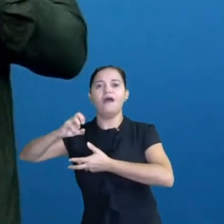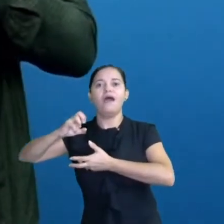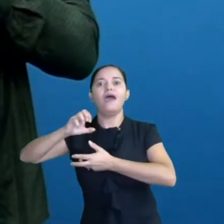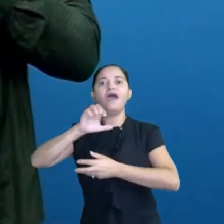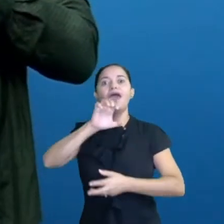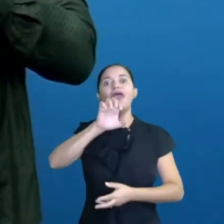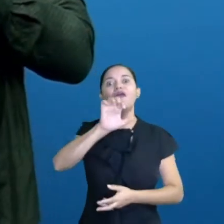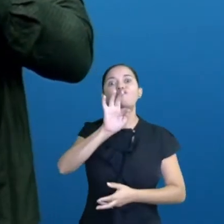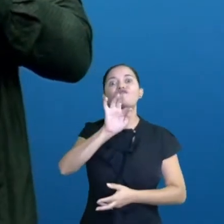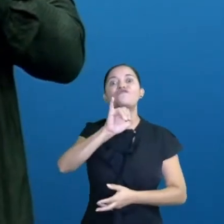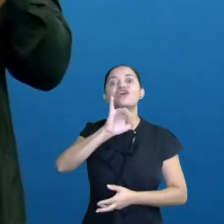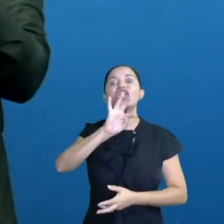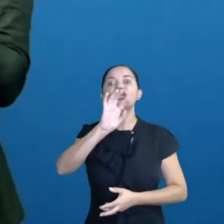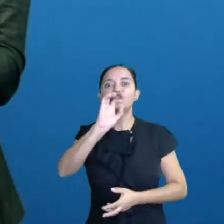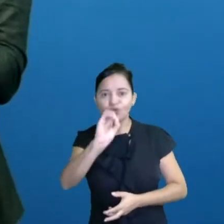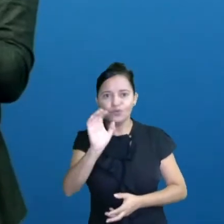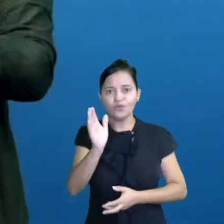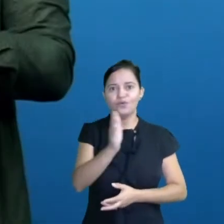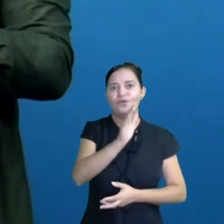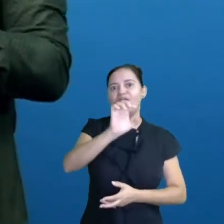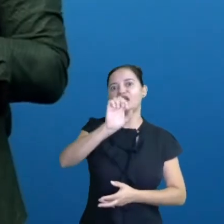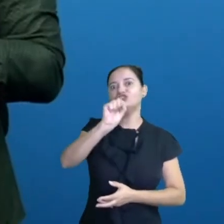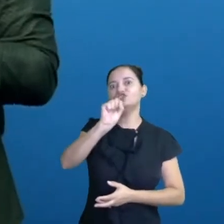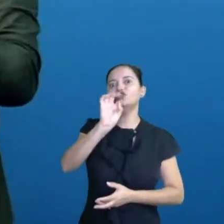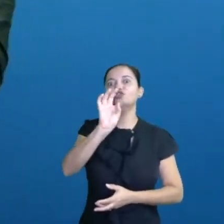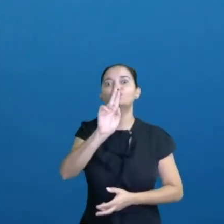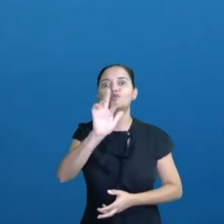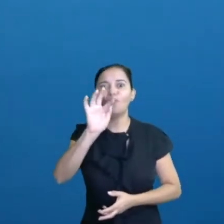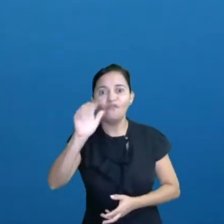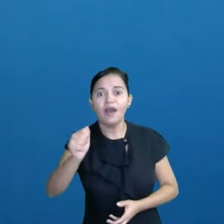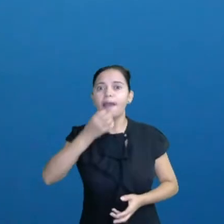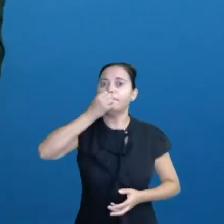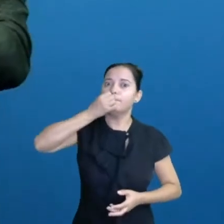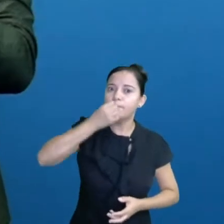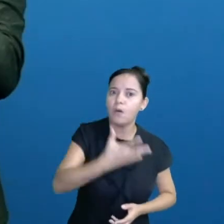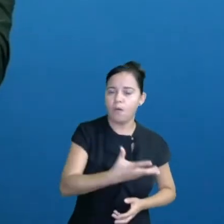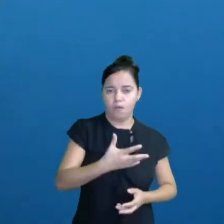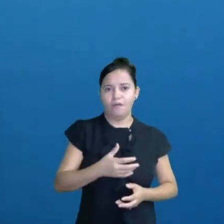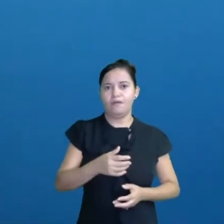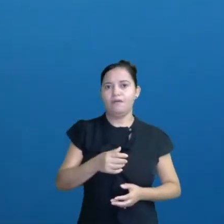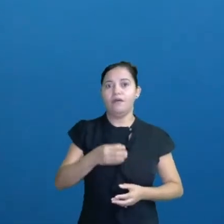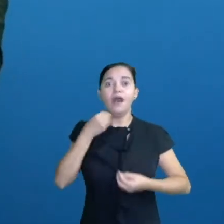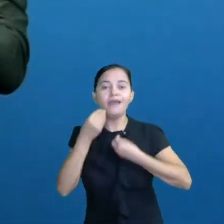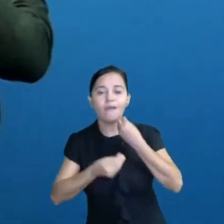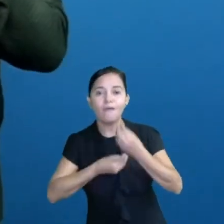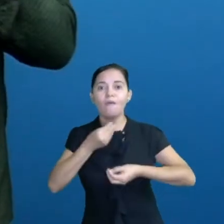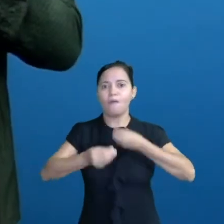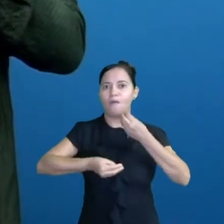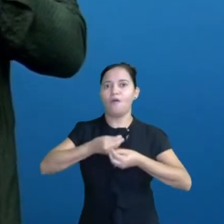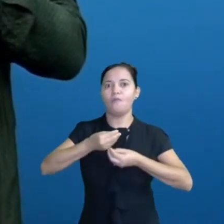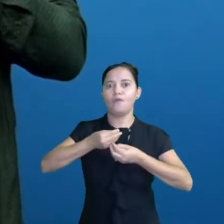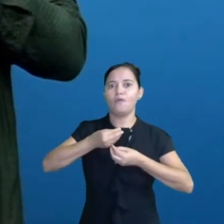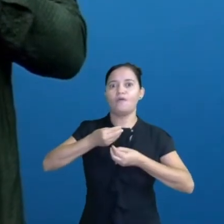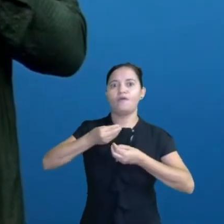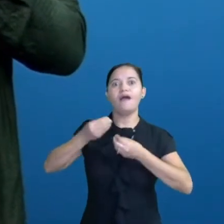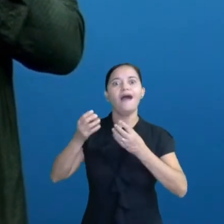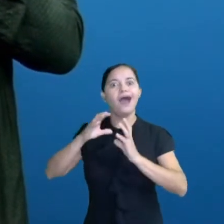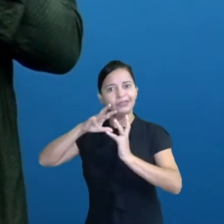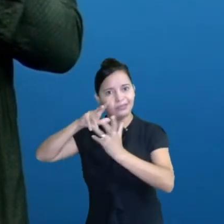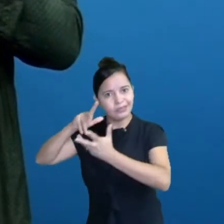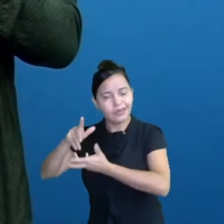fósseis, que são justamente esses gases que deveriam estar lá presos, geologicamente presos, ou seja, são gases que a gente